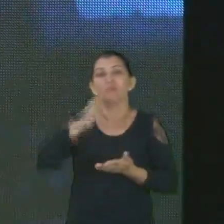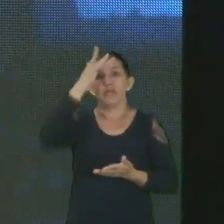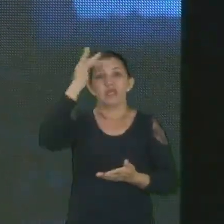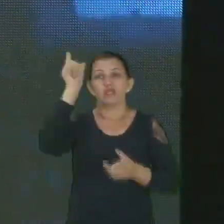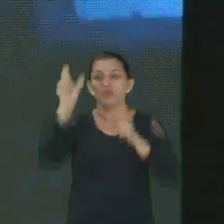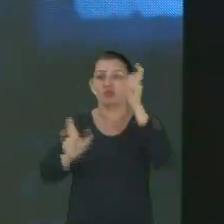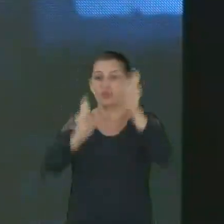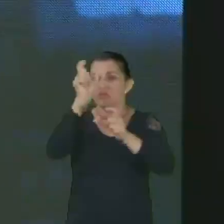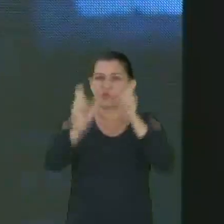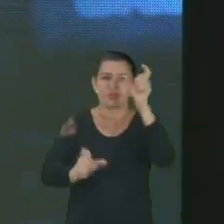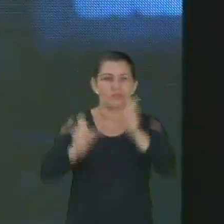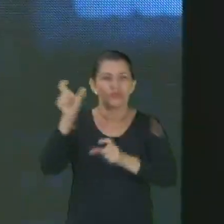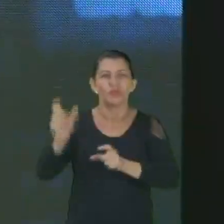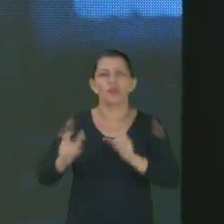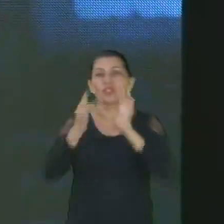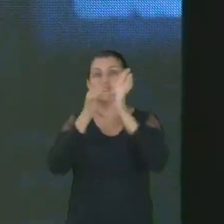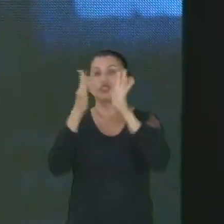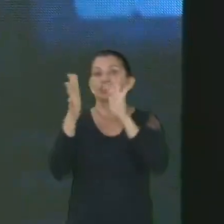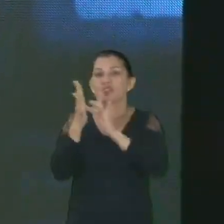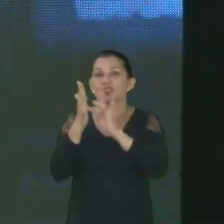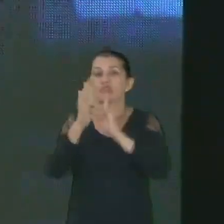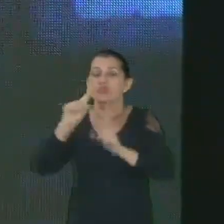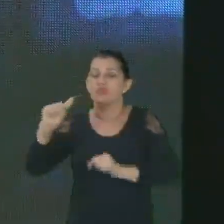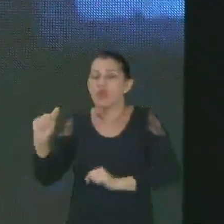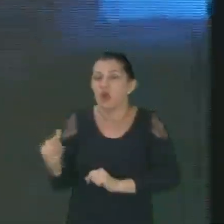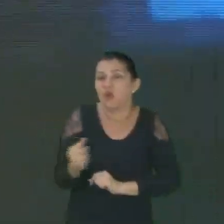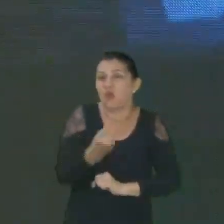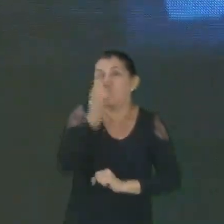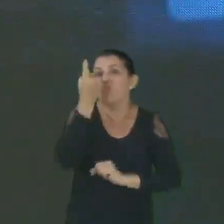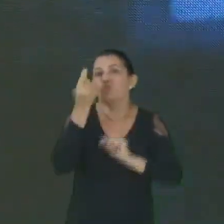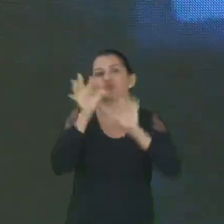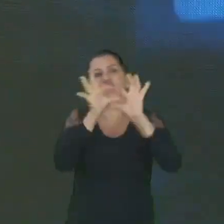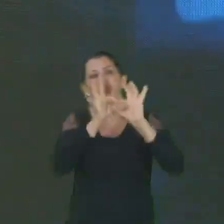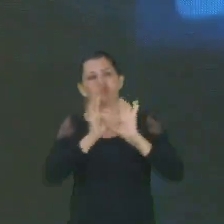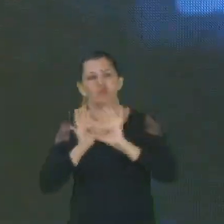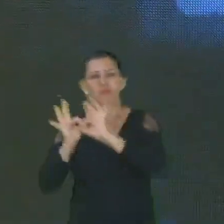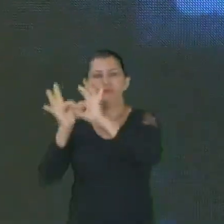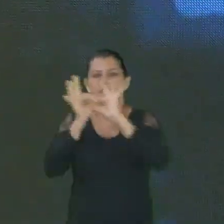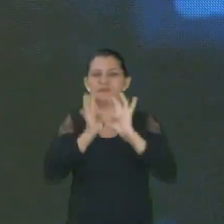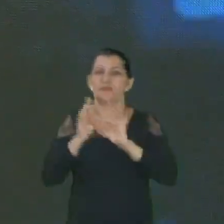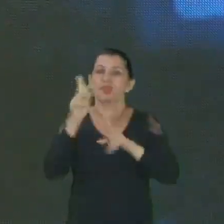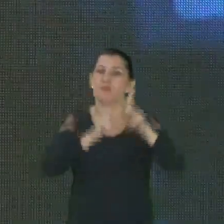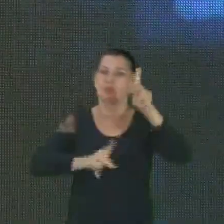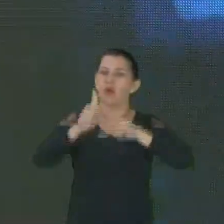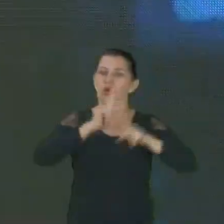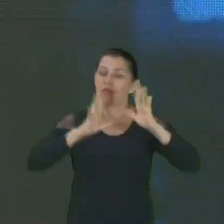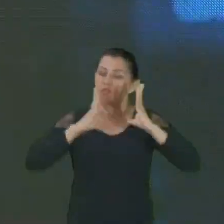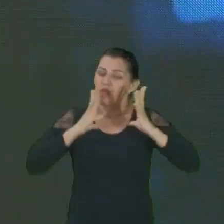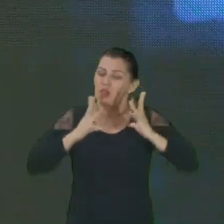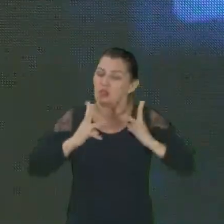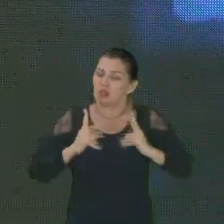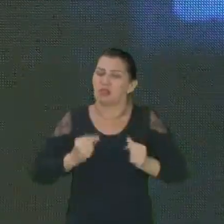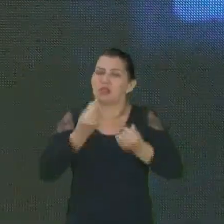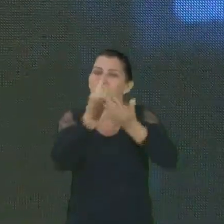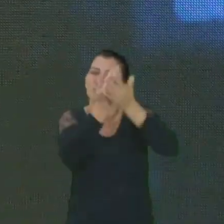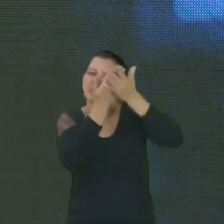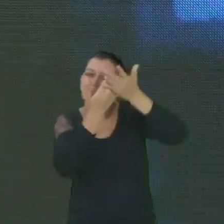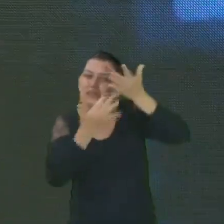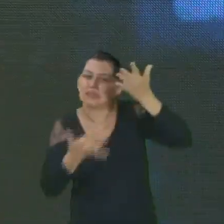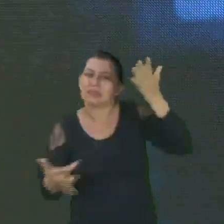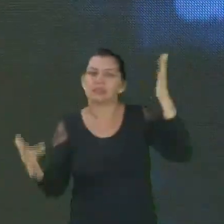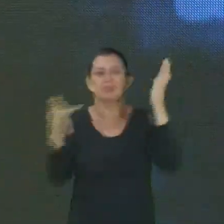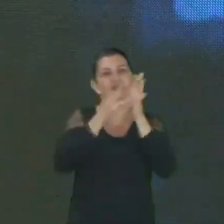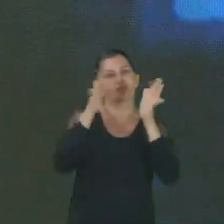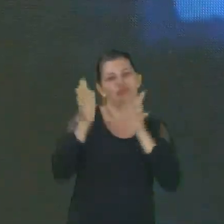identidade: nós somos o povo de Deus, nós somos o povo lavado e remido no sangue do